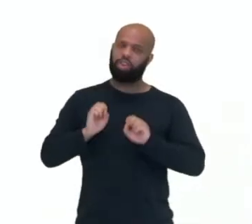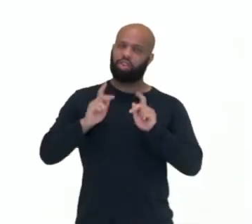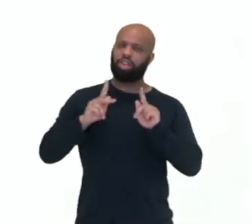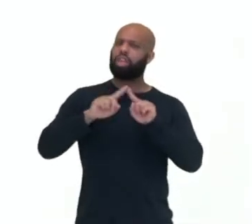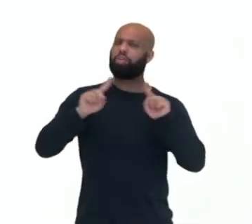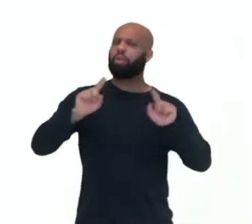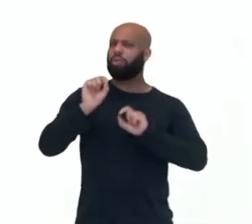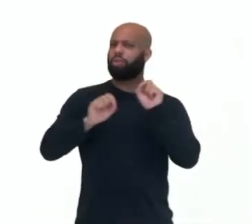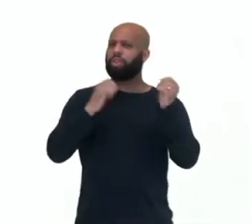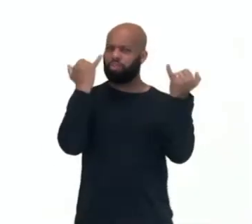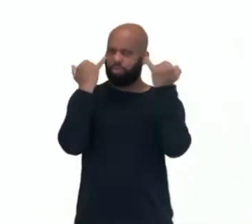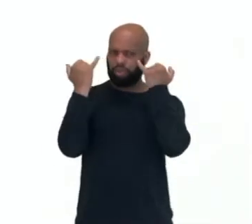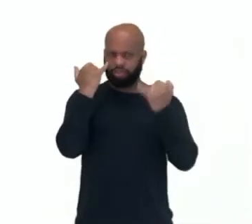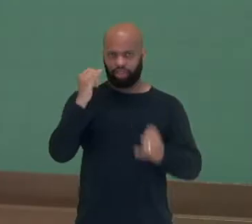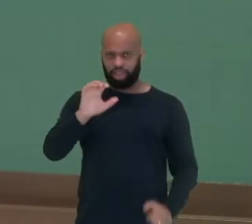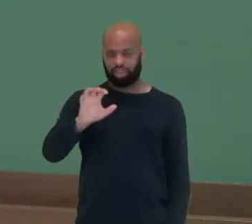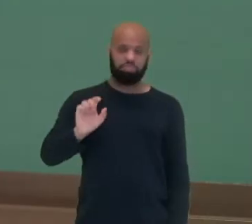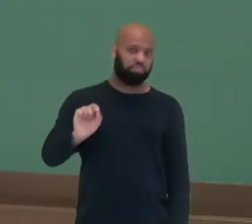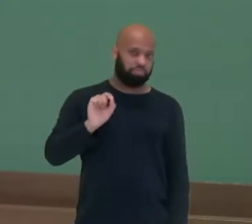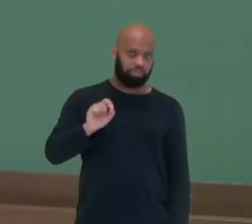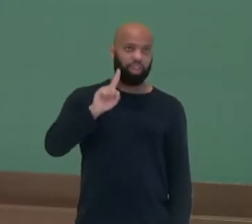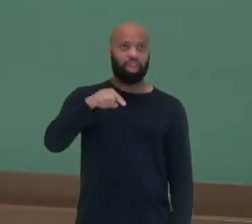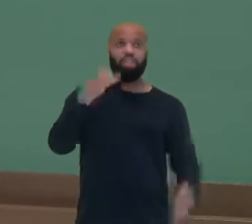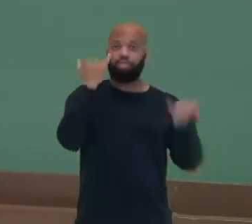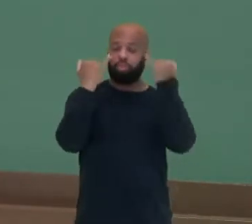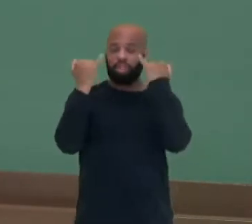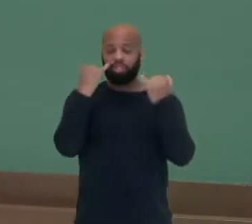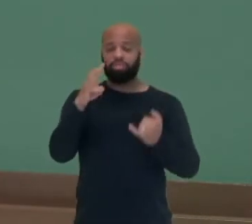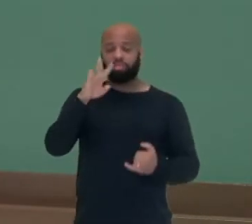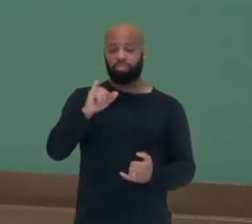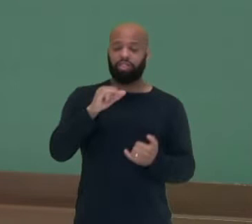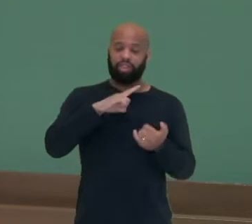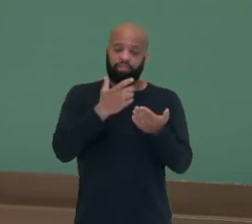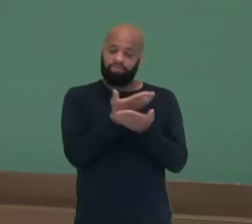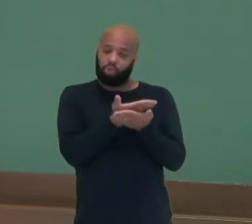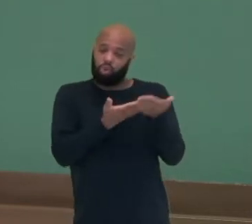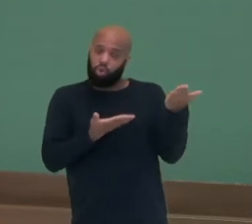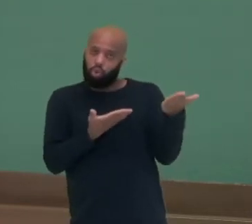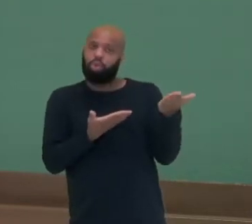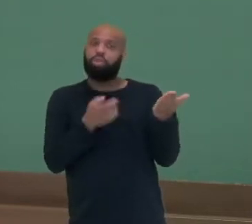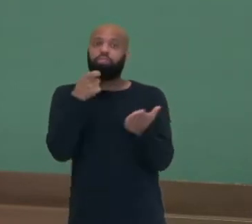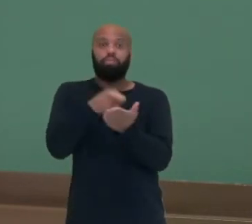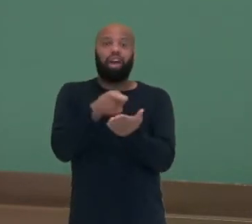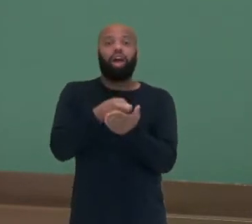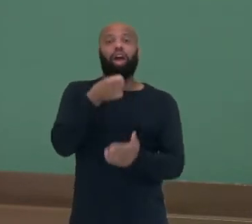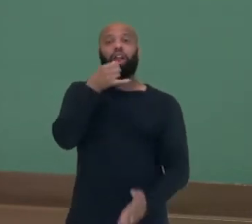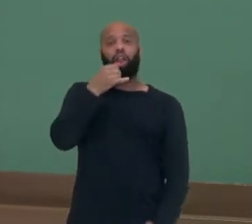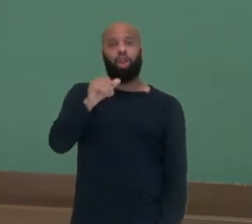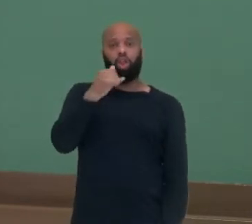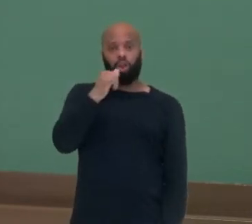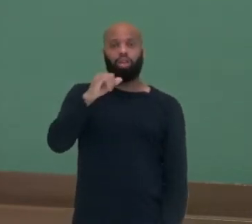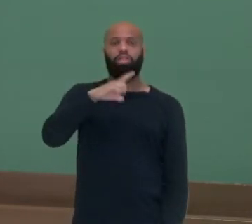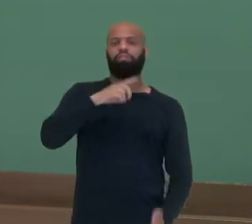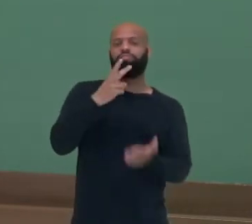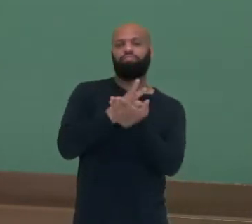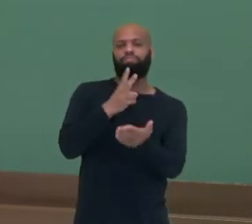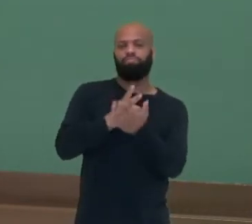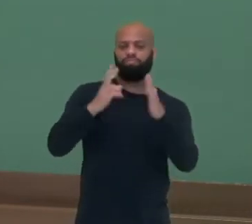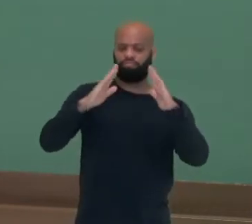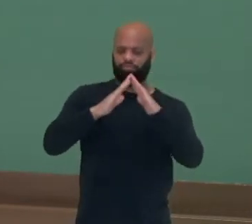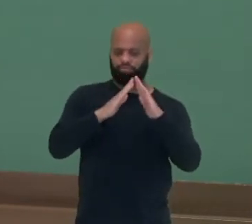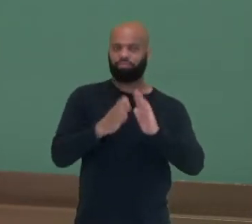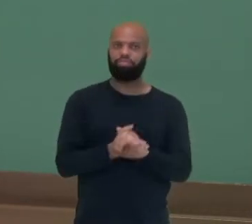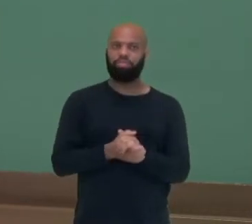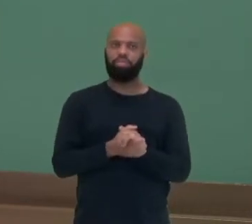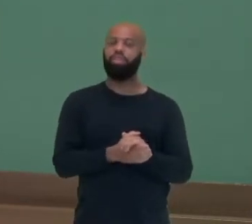que dados são esses, Fabiano? Os dados que nós podemos tirar, por exemplo, da conta de luz que chega todo mês na nossa casa